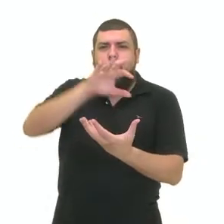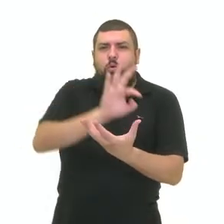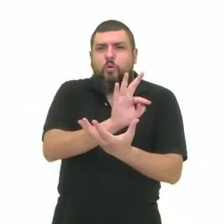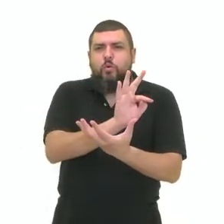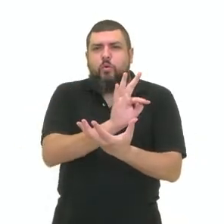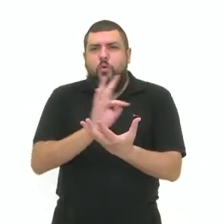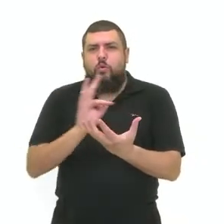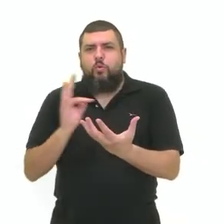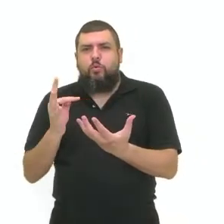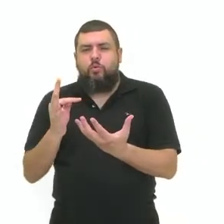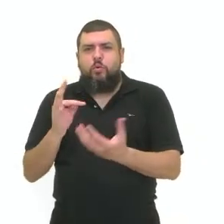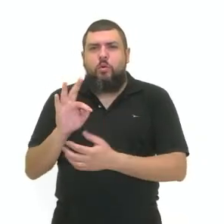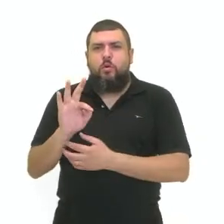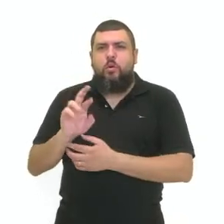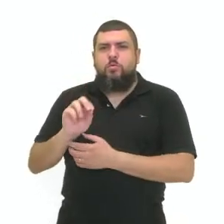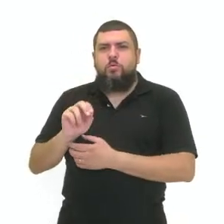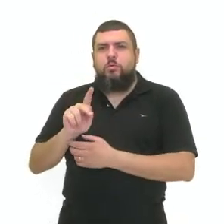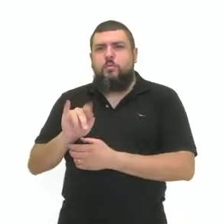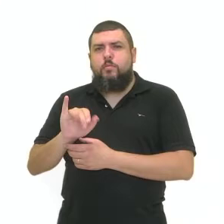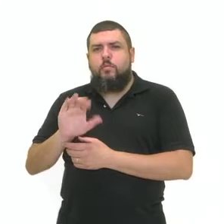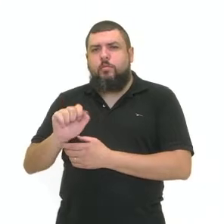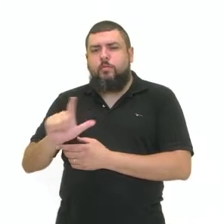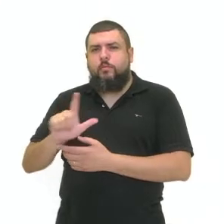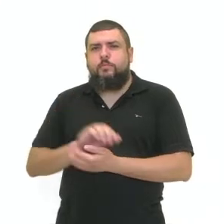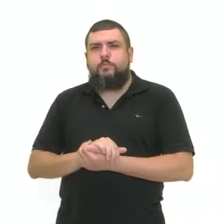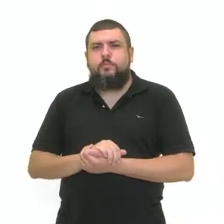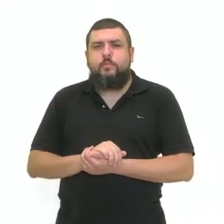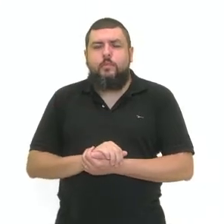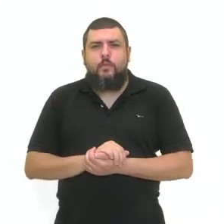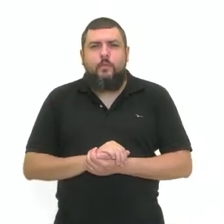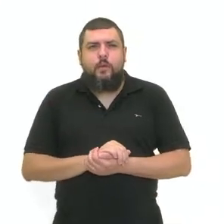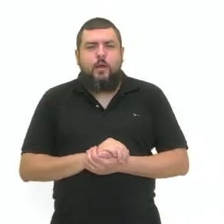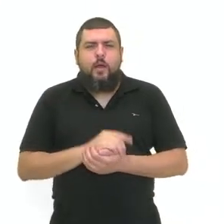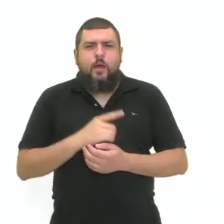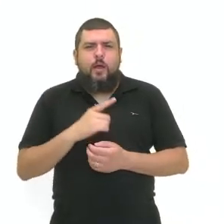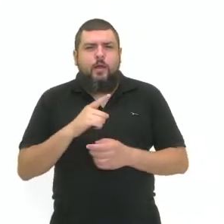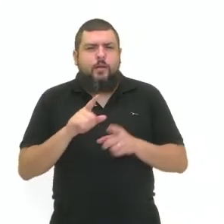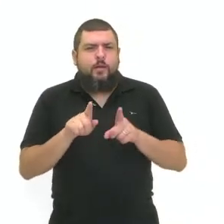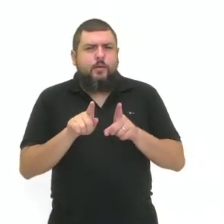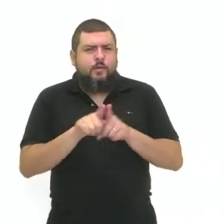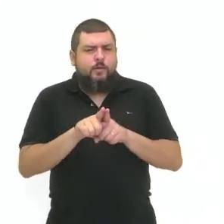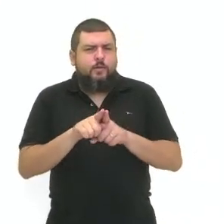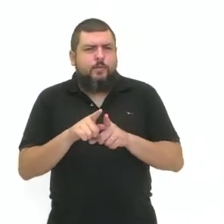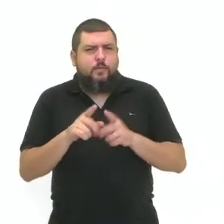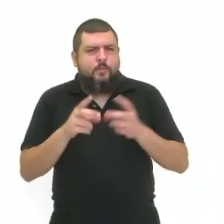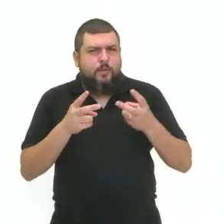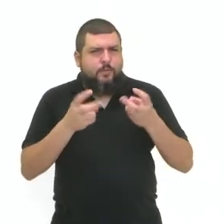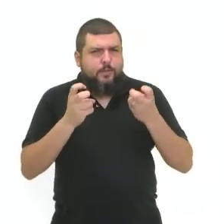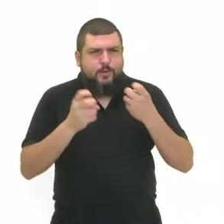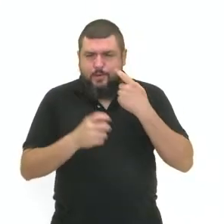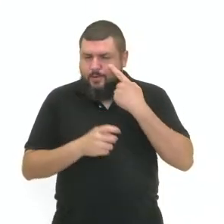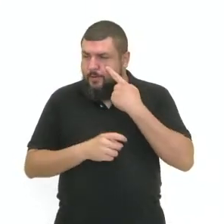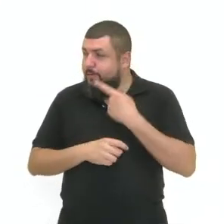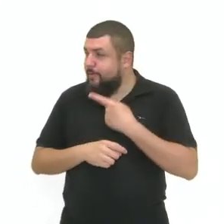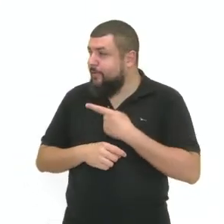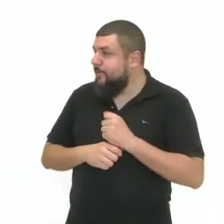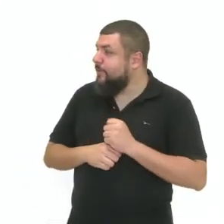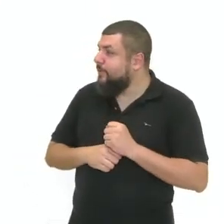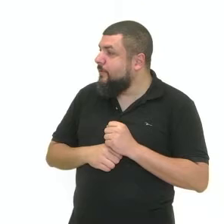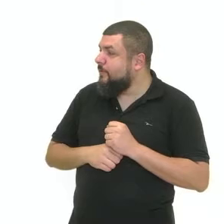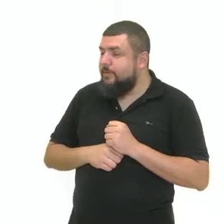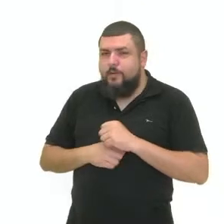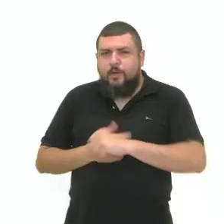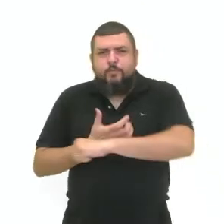geral. E verifica-se a presença de gramíneas, né, vocês percebam aqui, onde os animais pastam, e